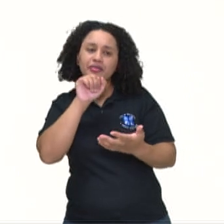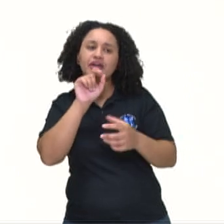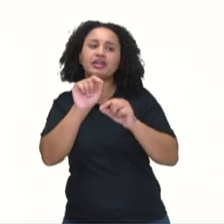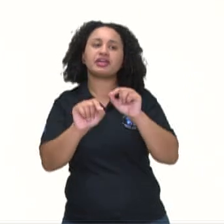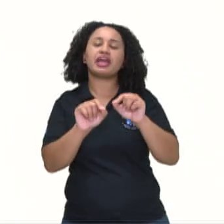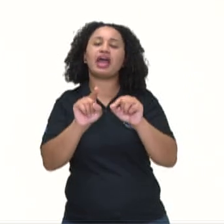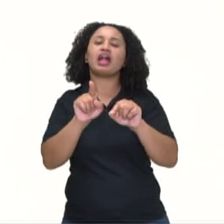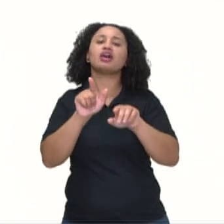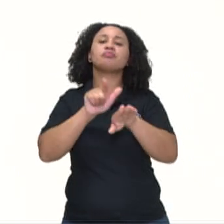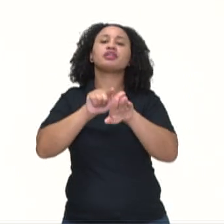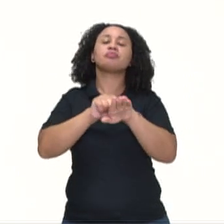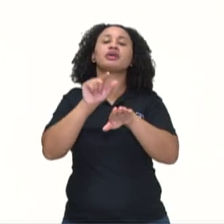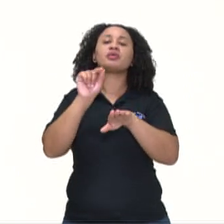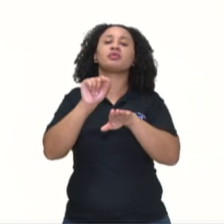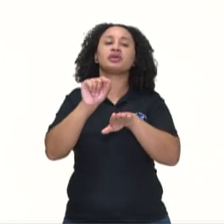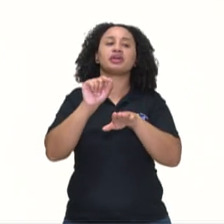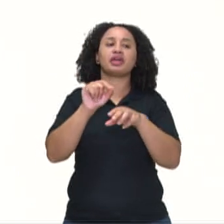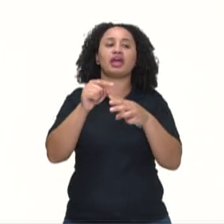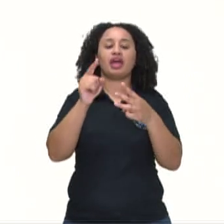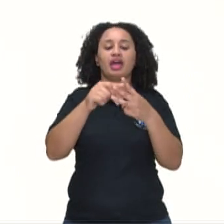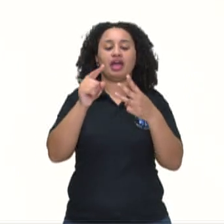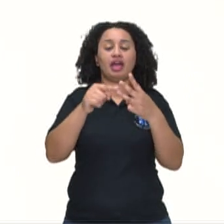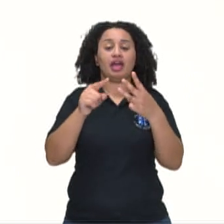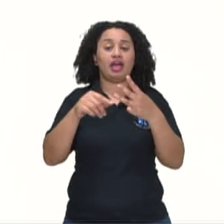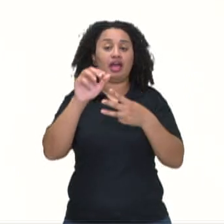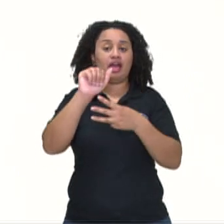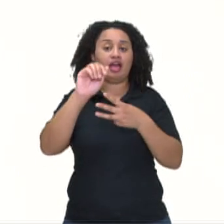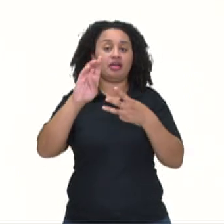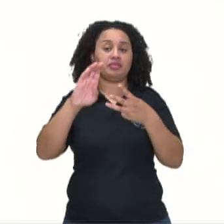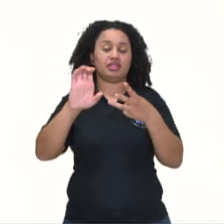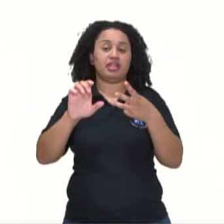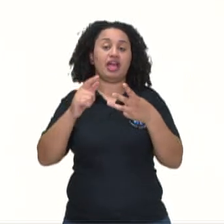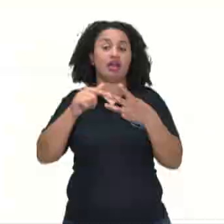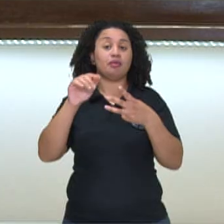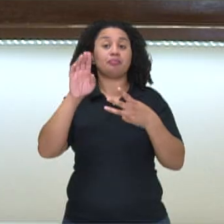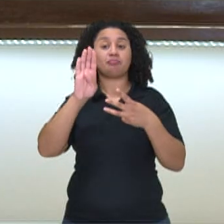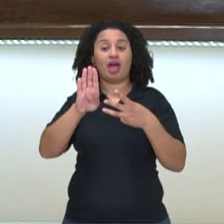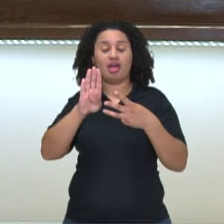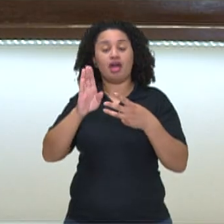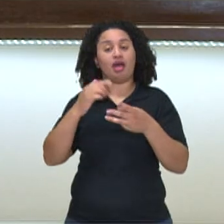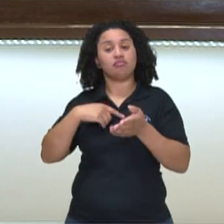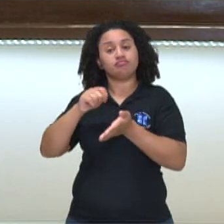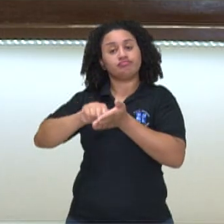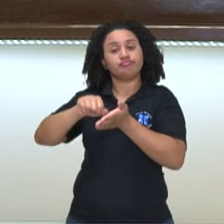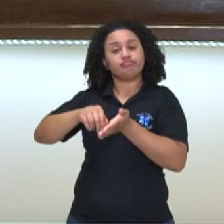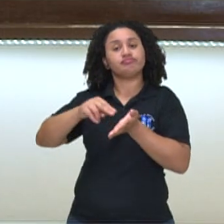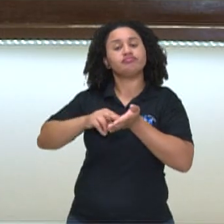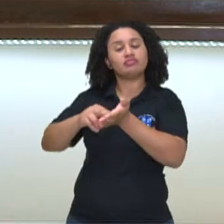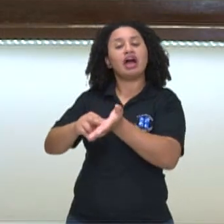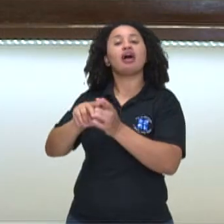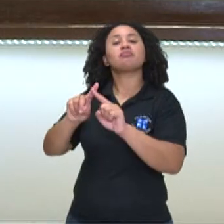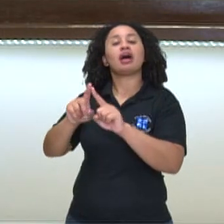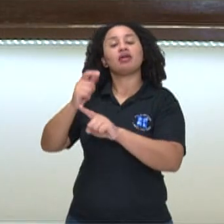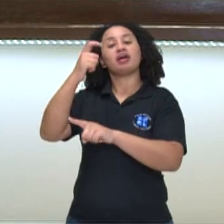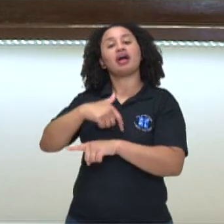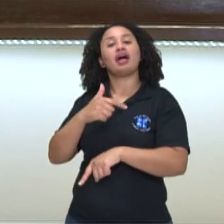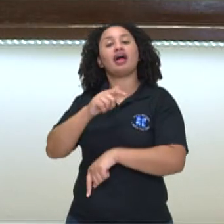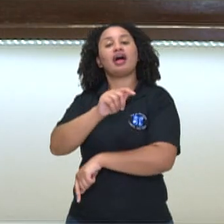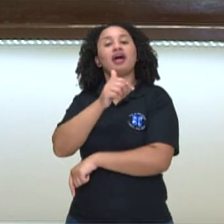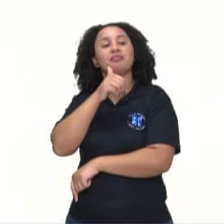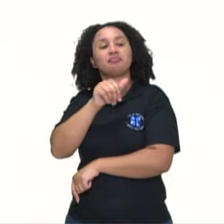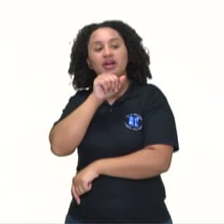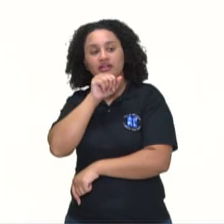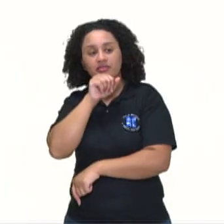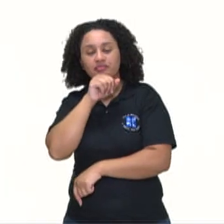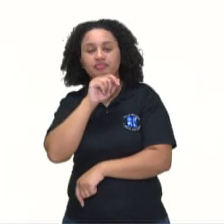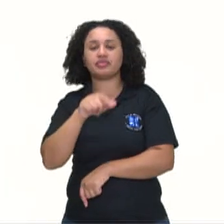mother. Né? Então, a senhora Thompson escreve ao Sr. Clover, mas na condição de mãe. E Laura